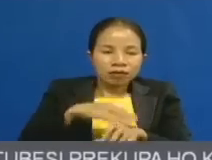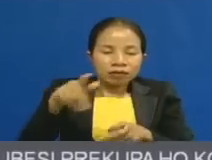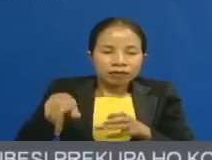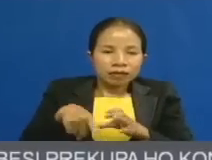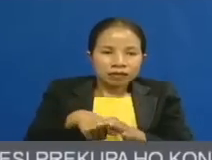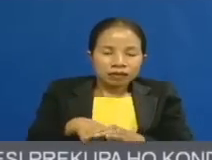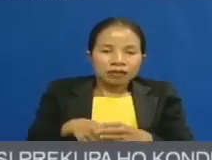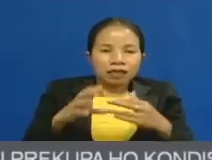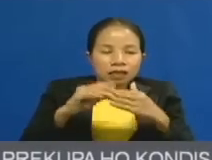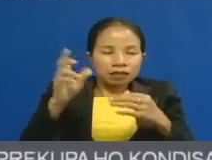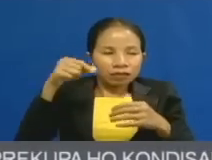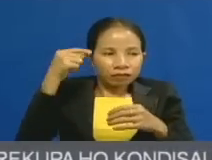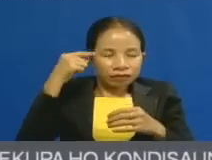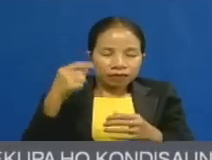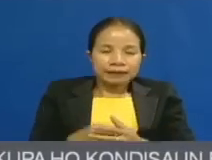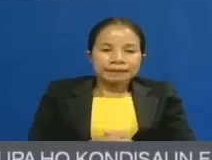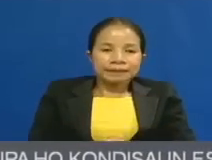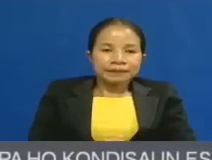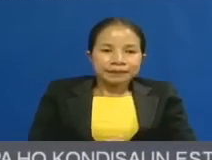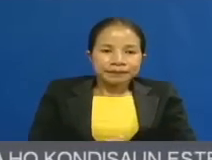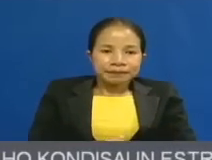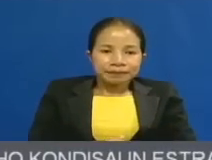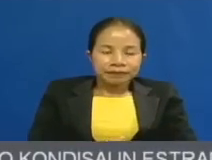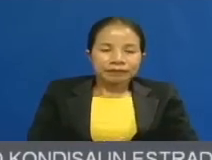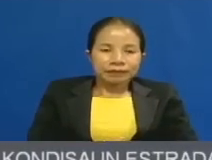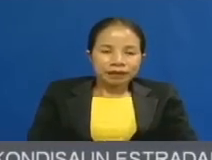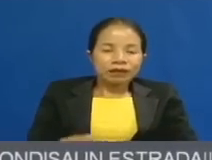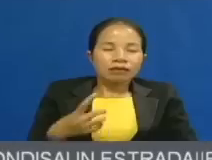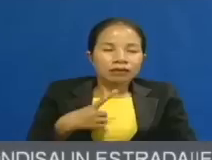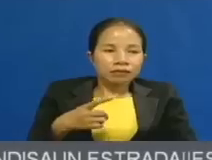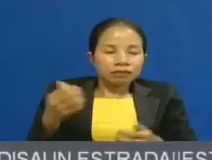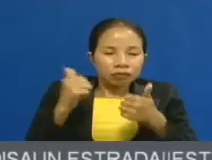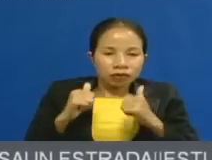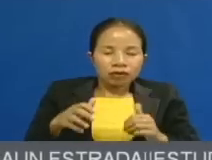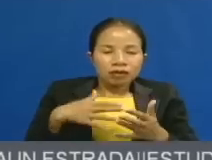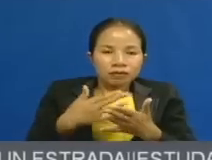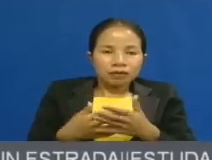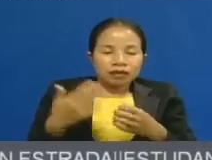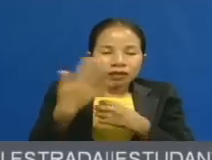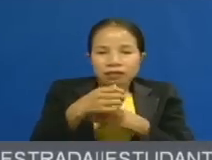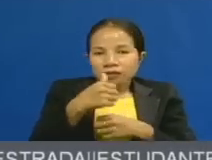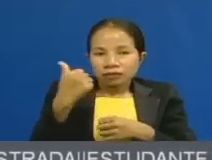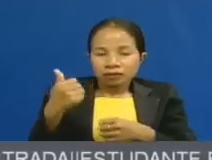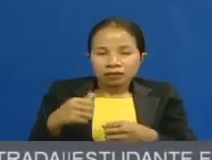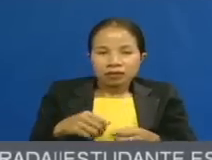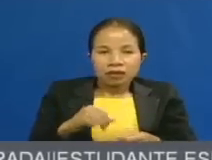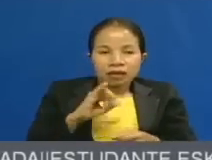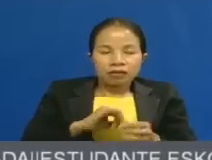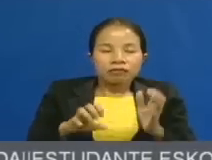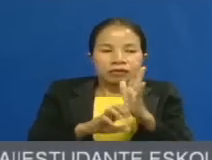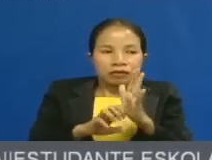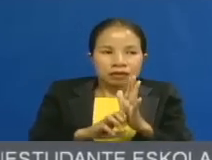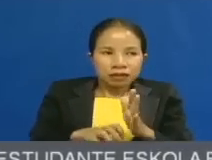elenco governação. E da mesma que modelo e da nebe dia e Europa permite a tu for exemplo